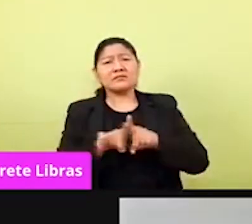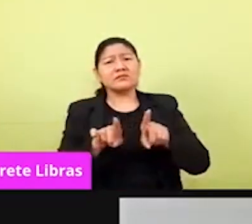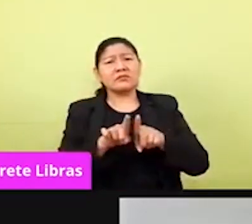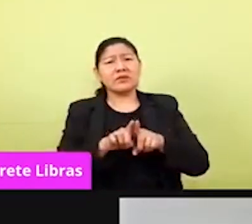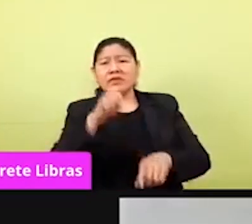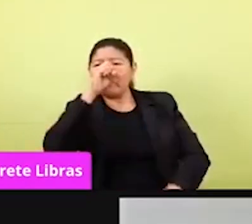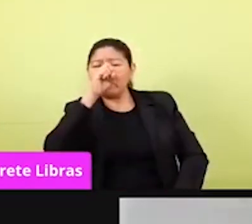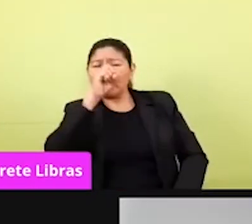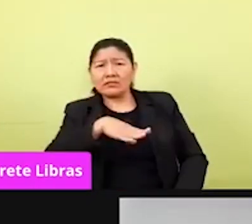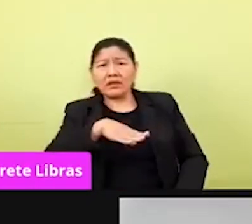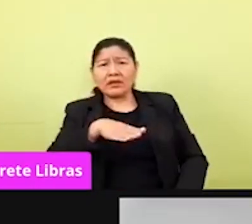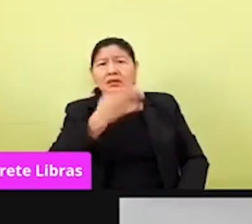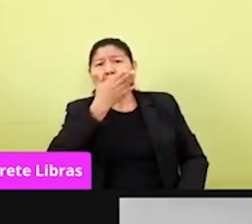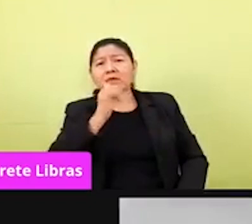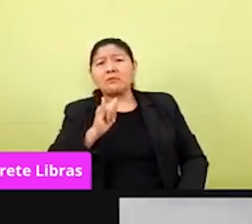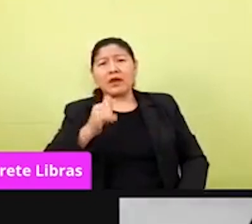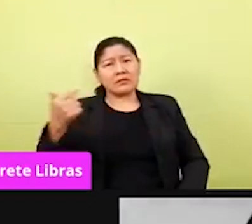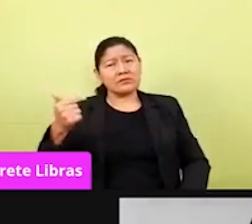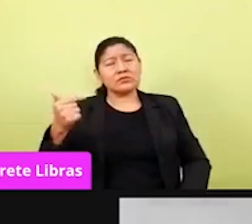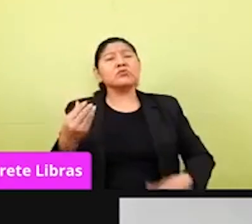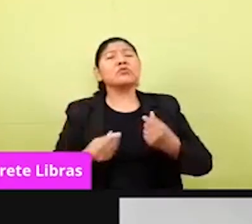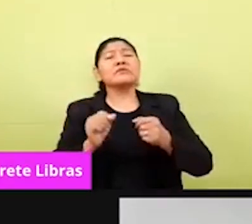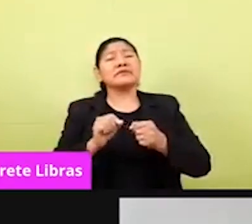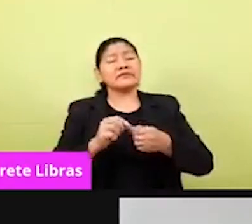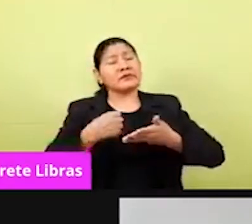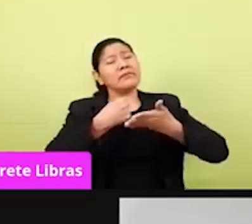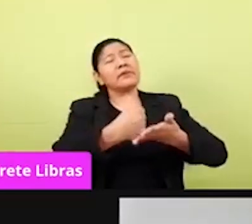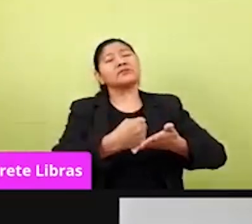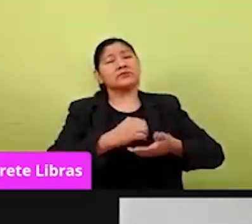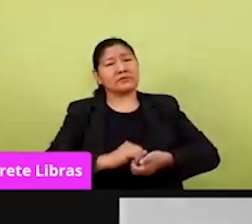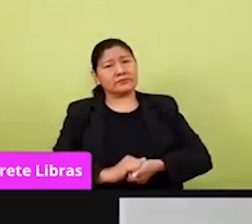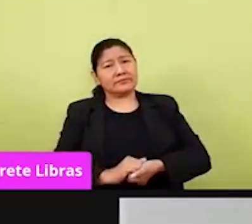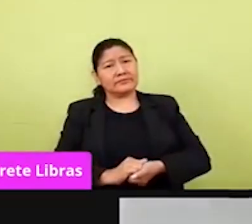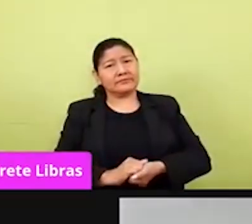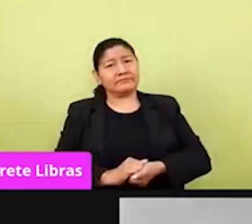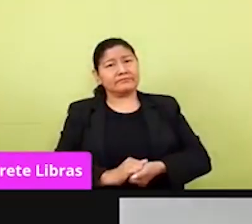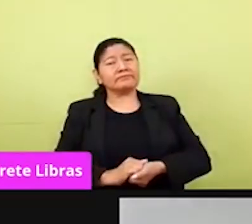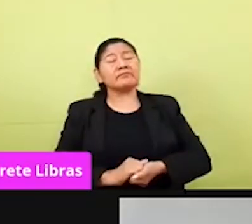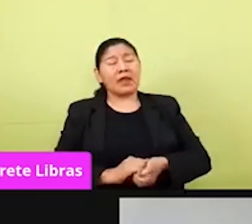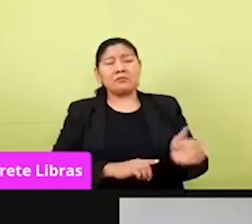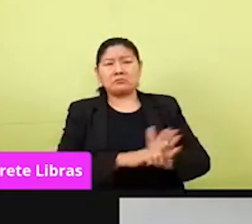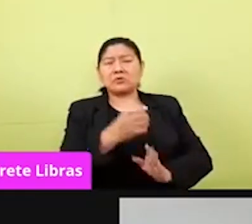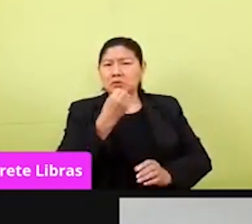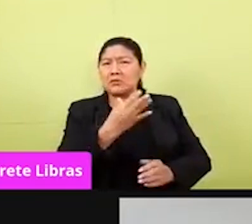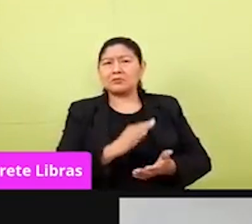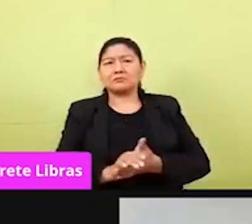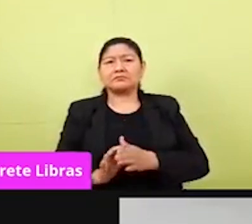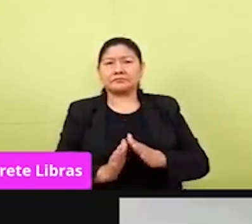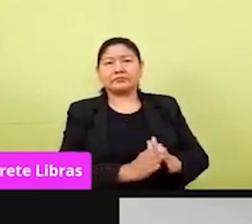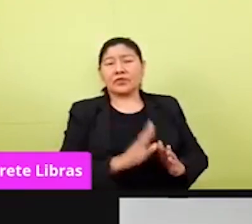violência, né, como que ela pode... É interessante. Criança. Nós fizemos também, o